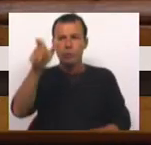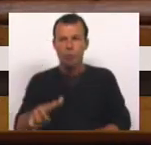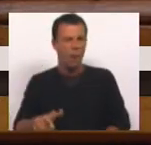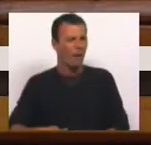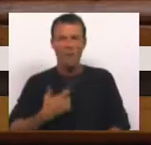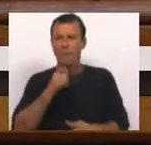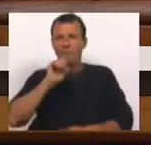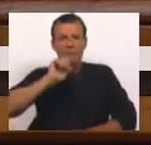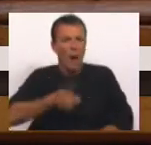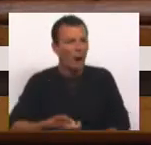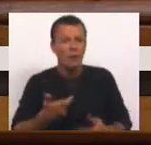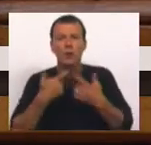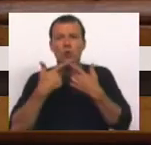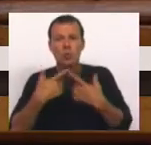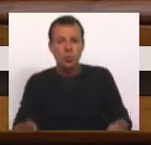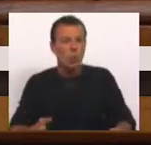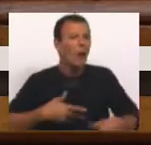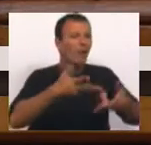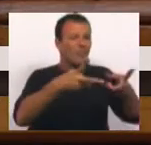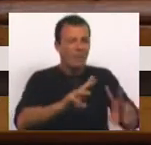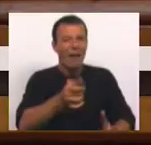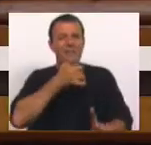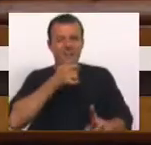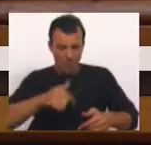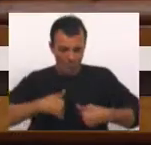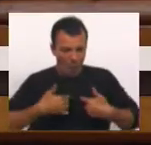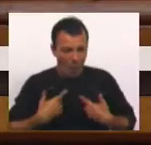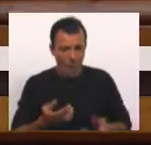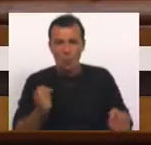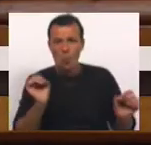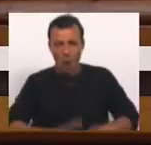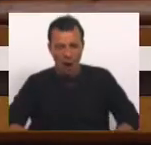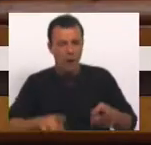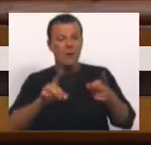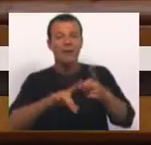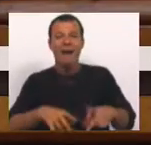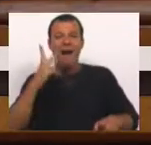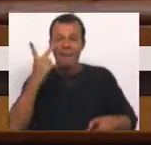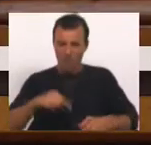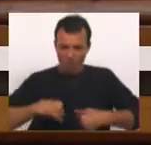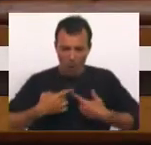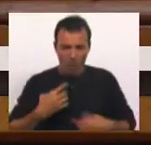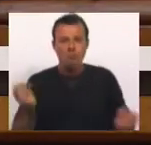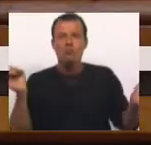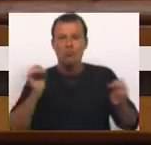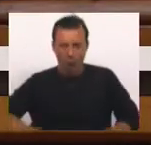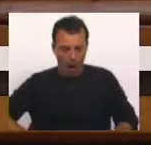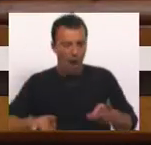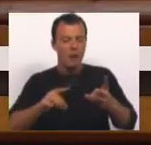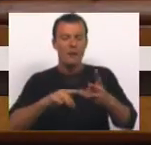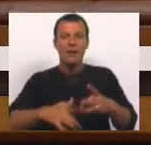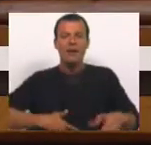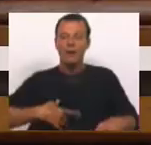sua dignidade, a sua liberdade de decidir sobre si mesma e sobre a sua própria vida, obrigando-a a